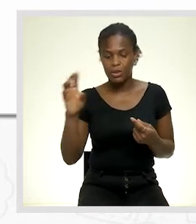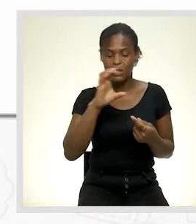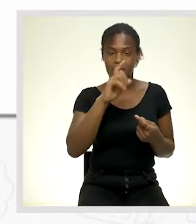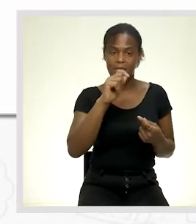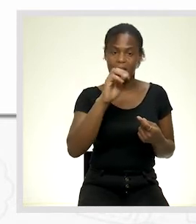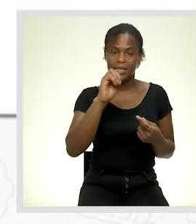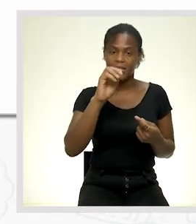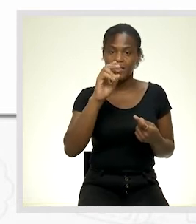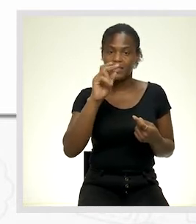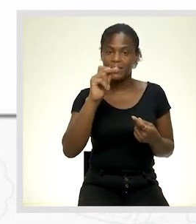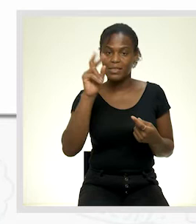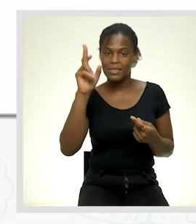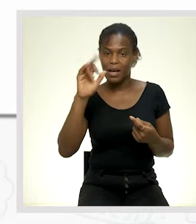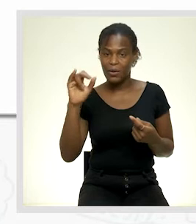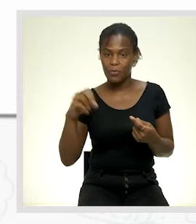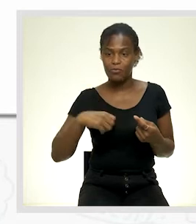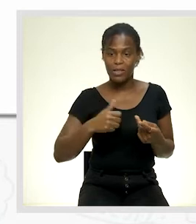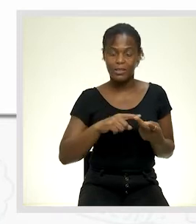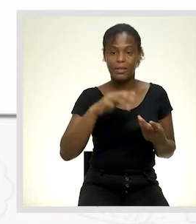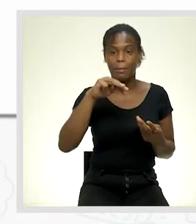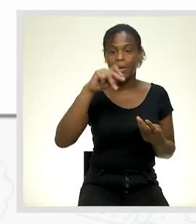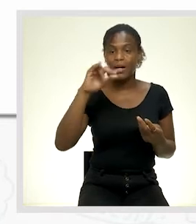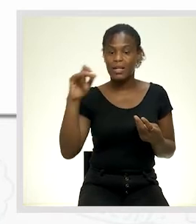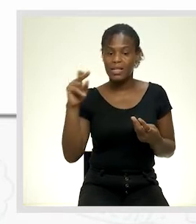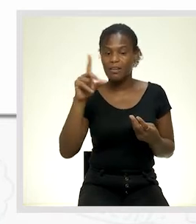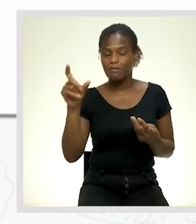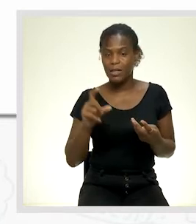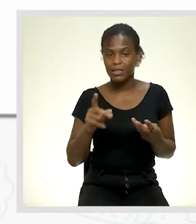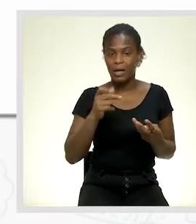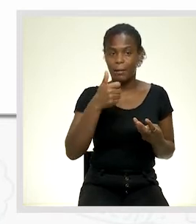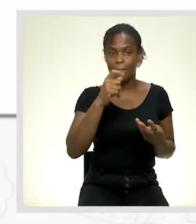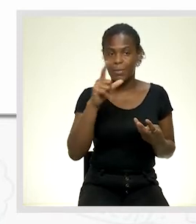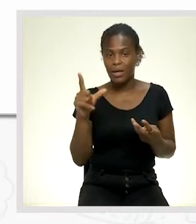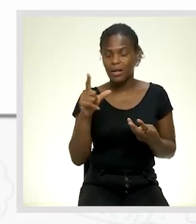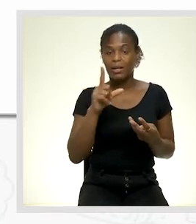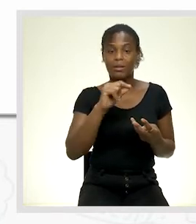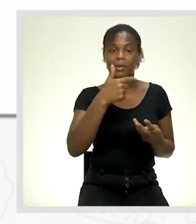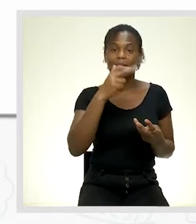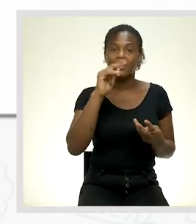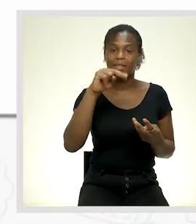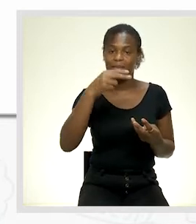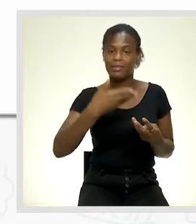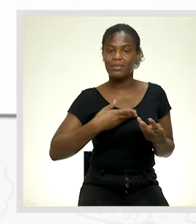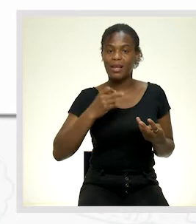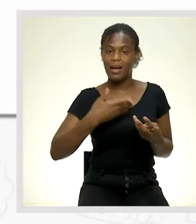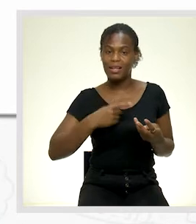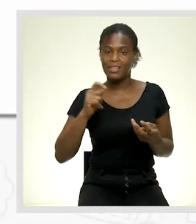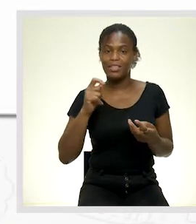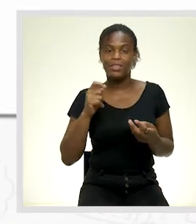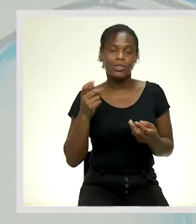Almeida, Maria Amália Vaz de Carvalho, Abel Botelho e Trindade Coelho.